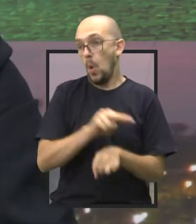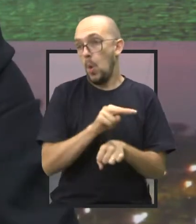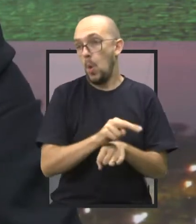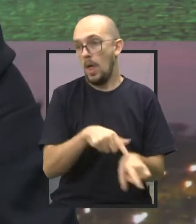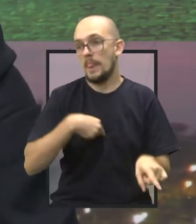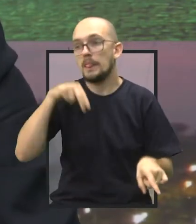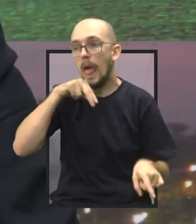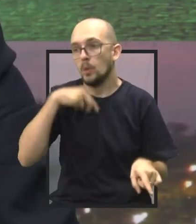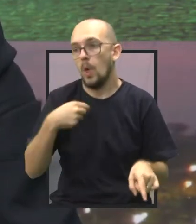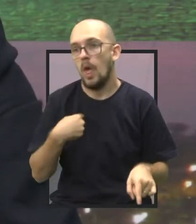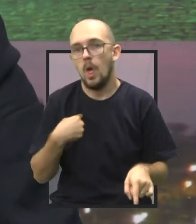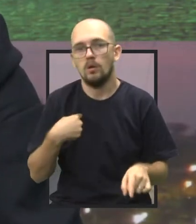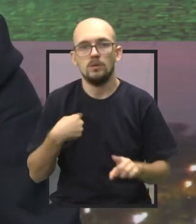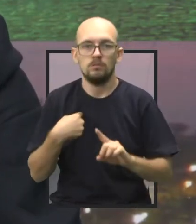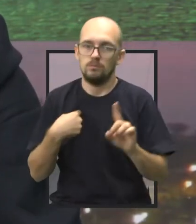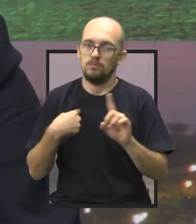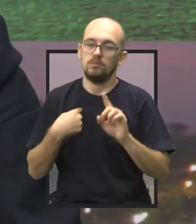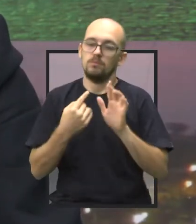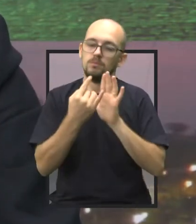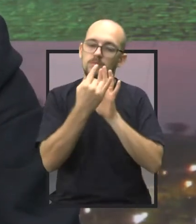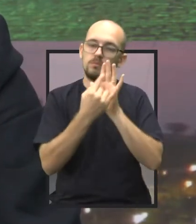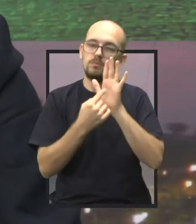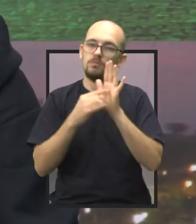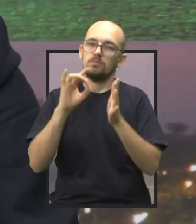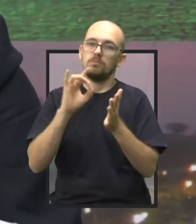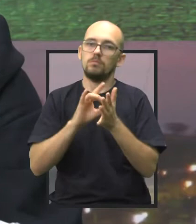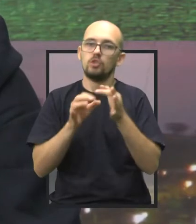ter o documento oficial